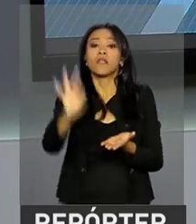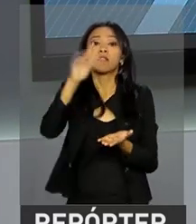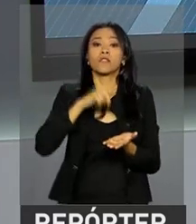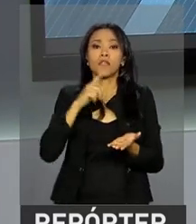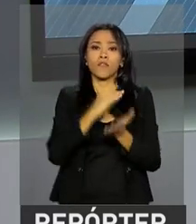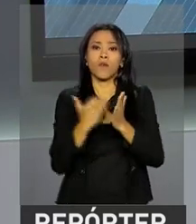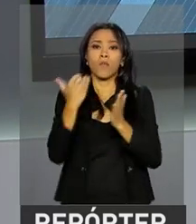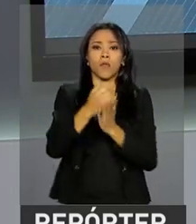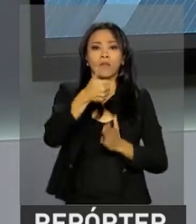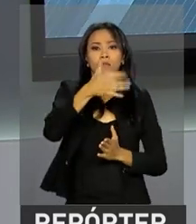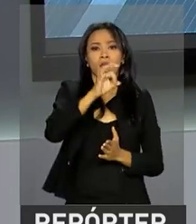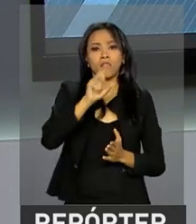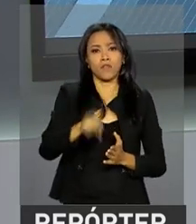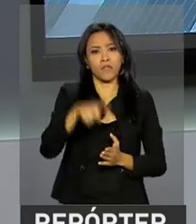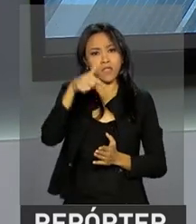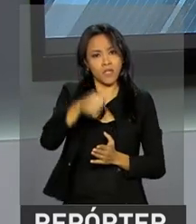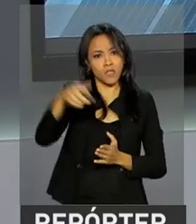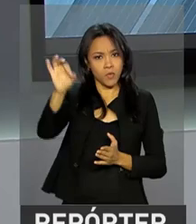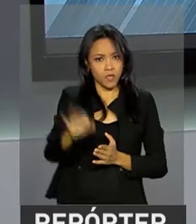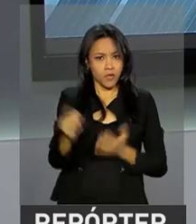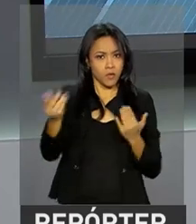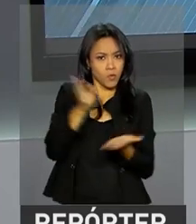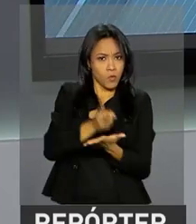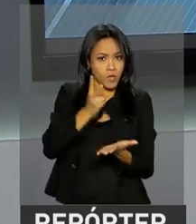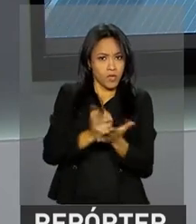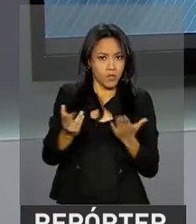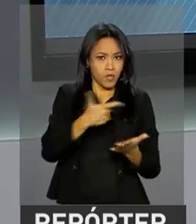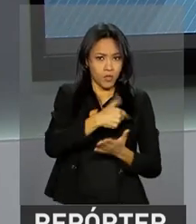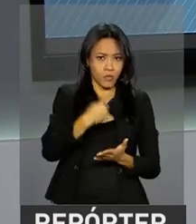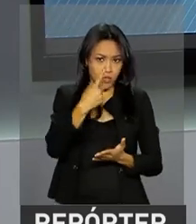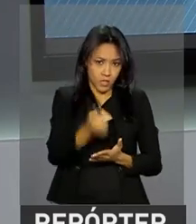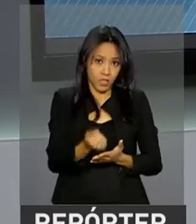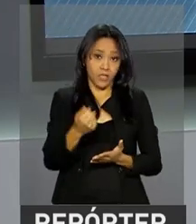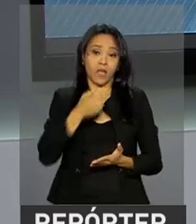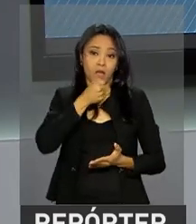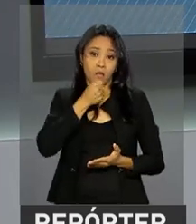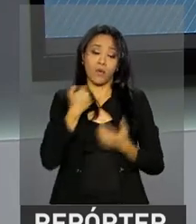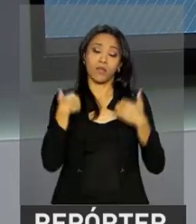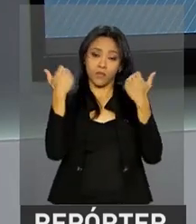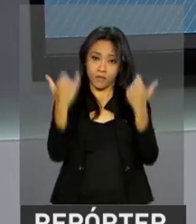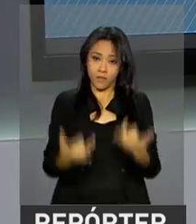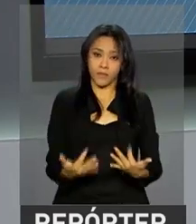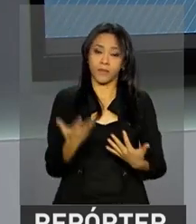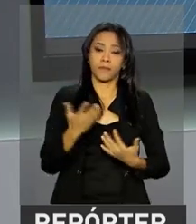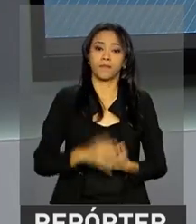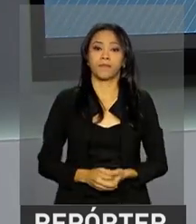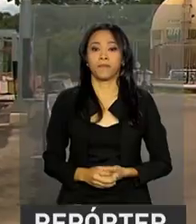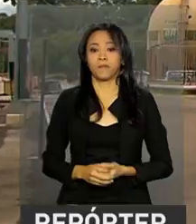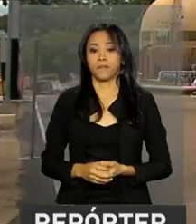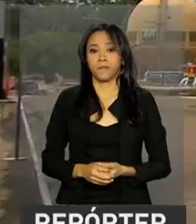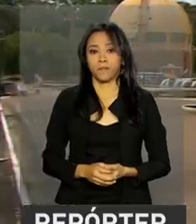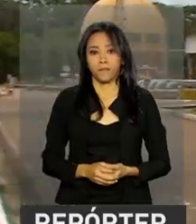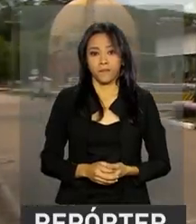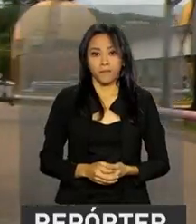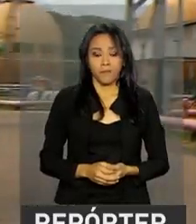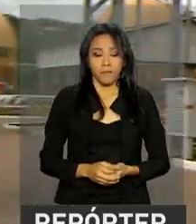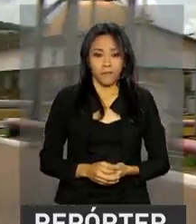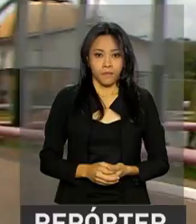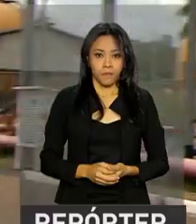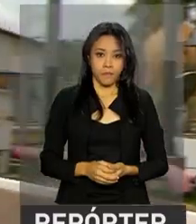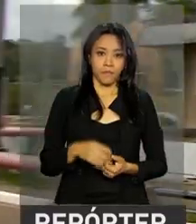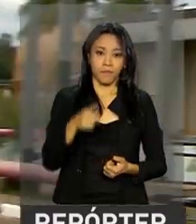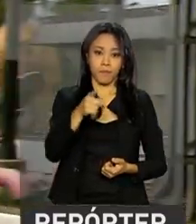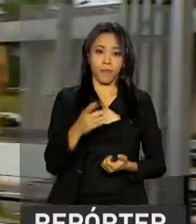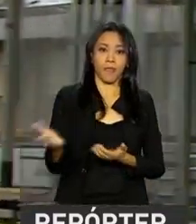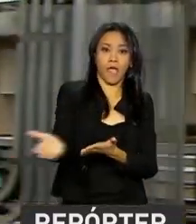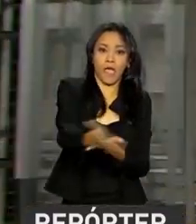10,7% em relação ao mesmo mês de 2016. A repórter Cleide Lopes explica agora para a gente.